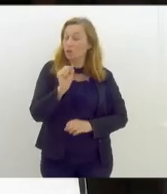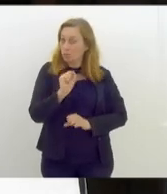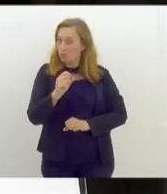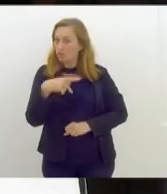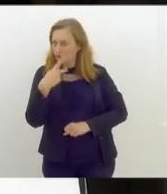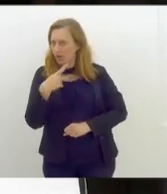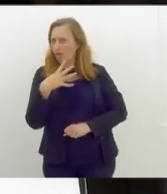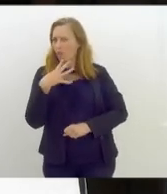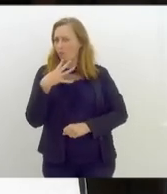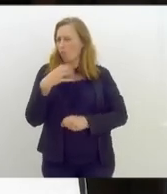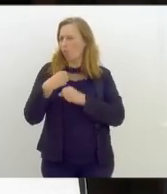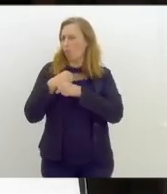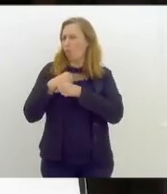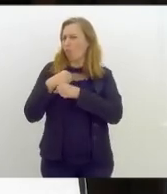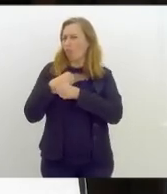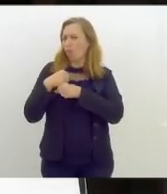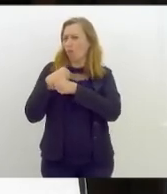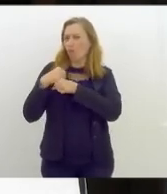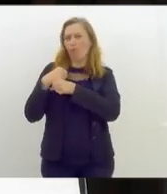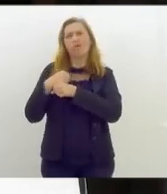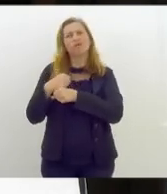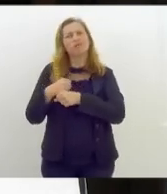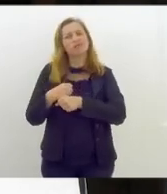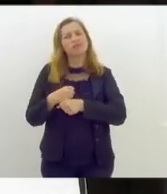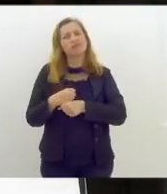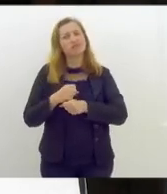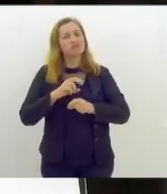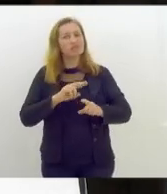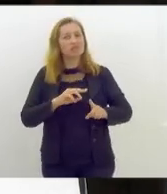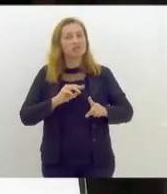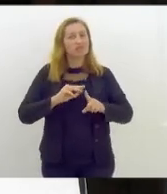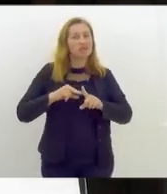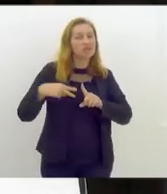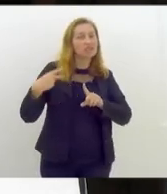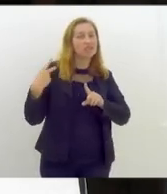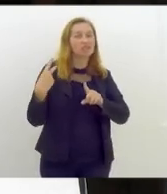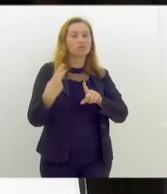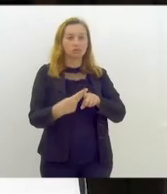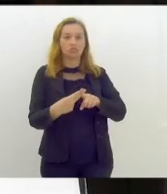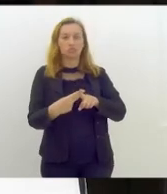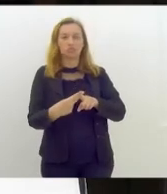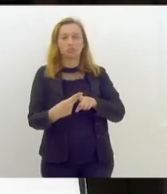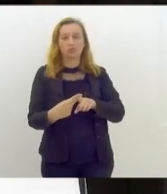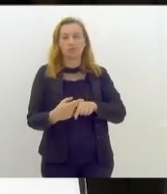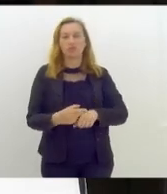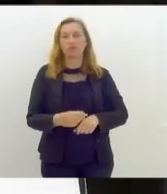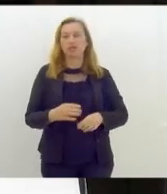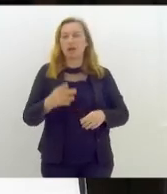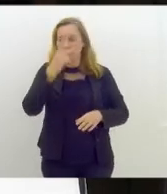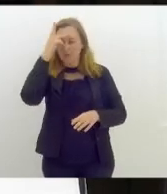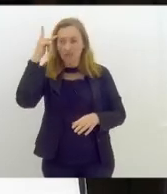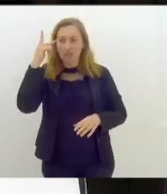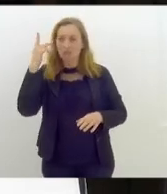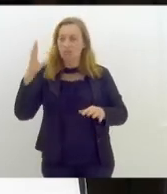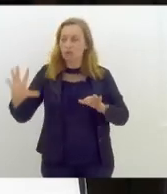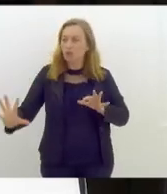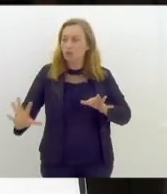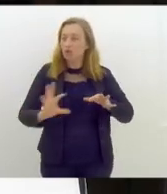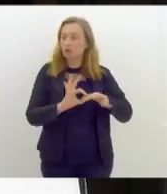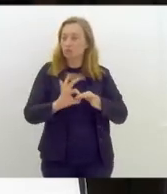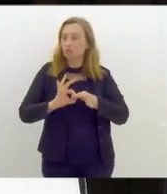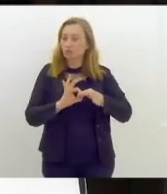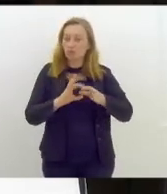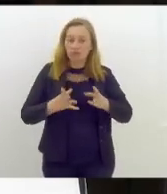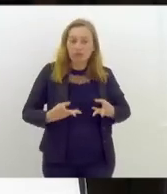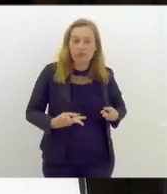porque eu conheço há muitos anos, é multimídia. É uma pessoa que une, de um lado, a grande sensibilidade